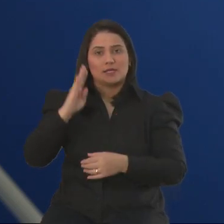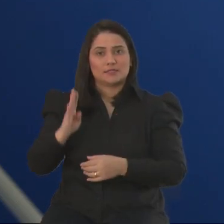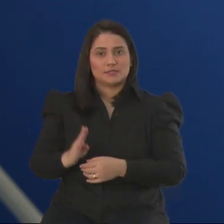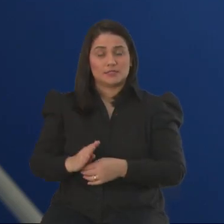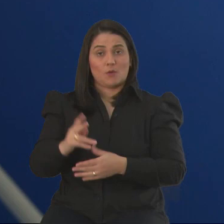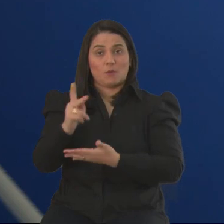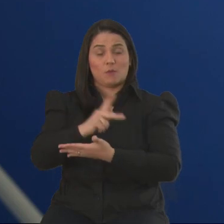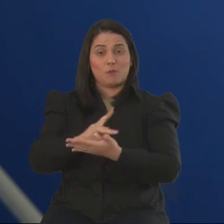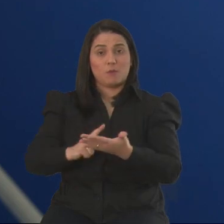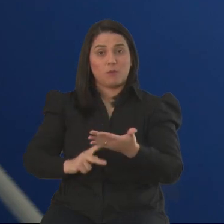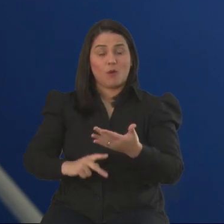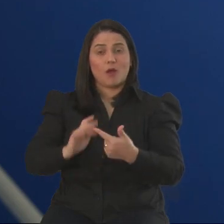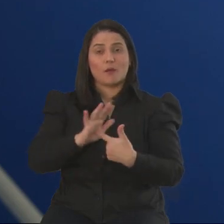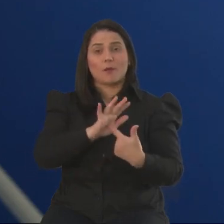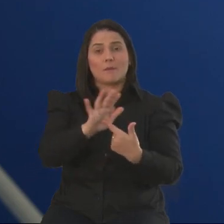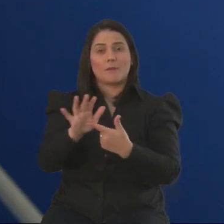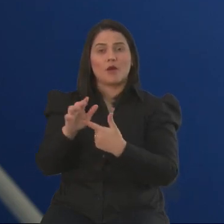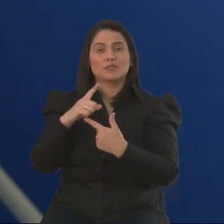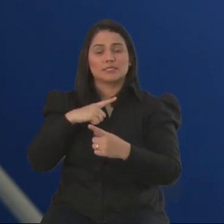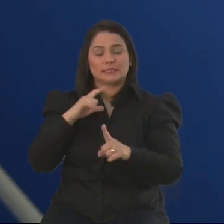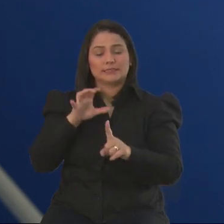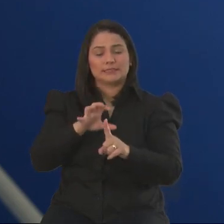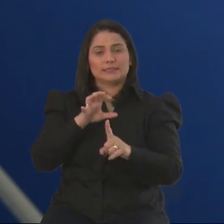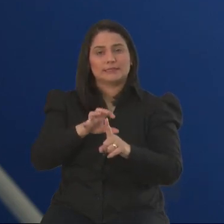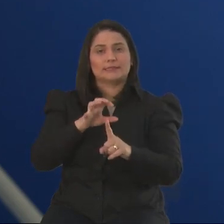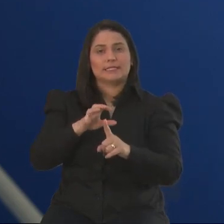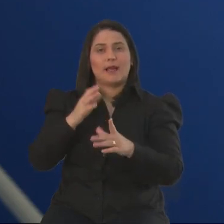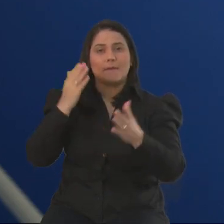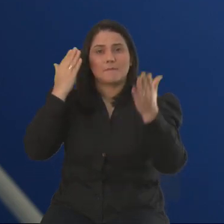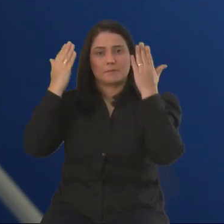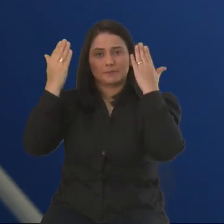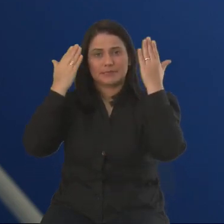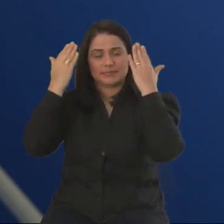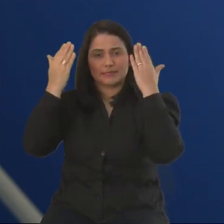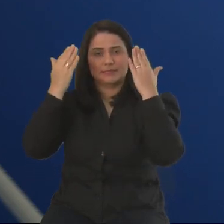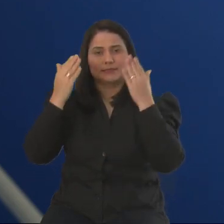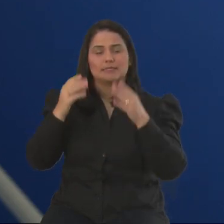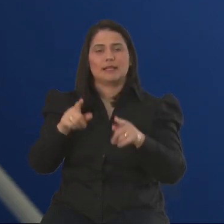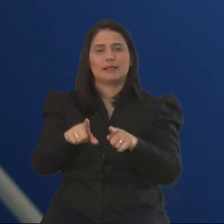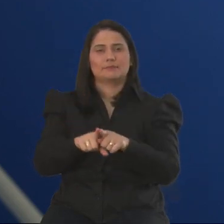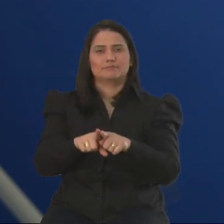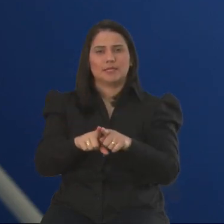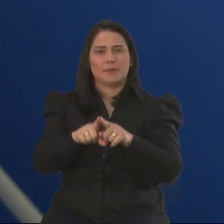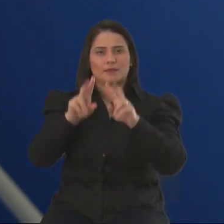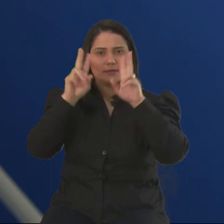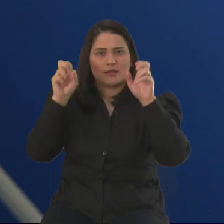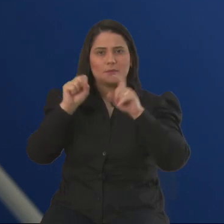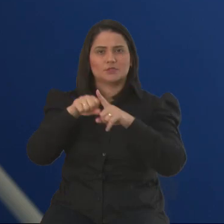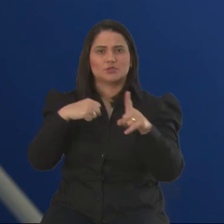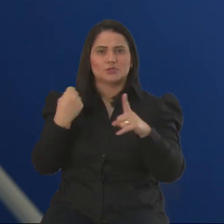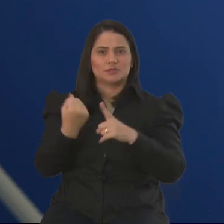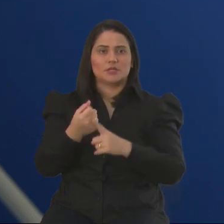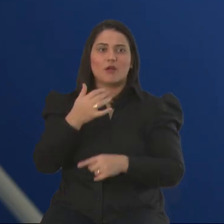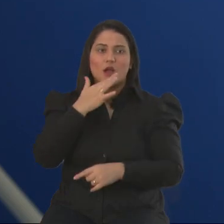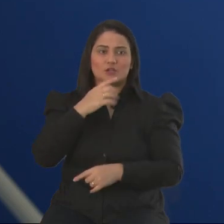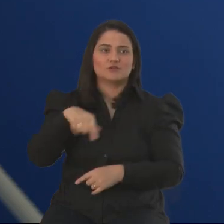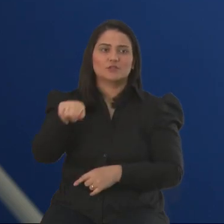forte influência da psicanálise e da temática social. Eu creio que muitos conhecem essa poesia